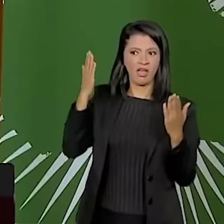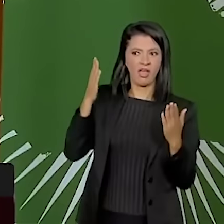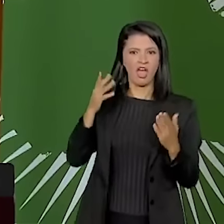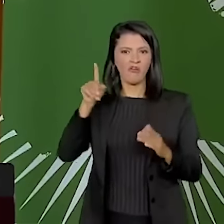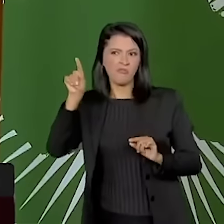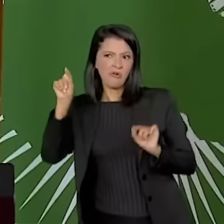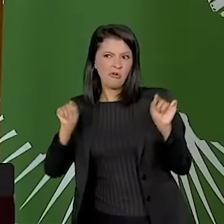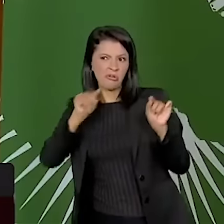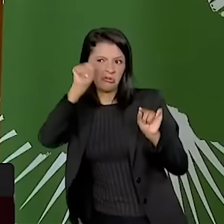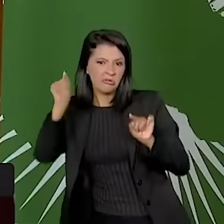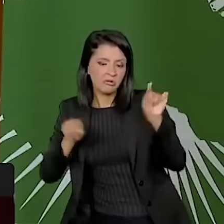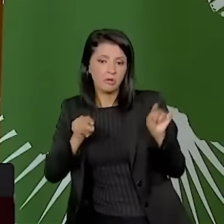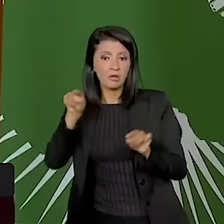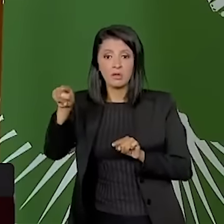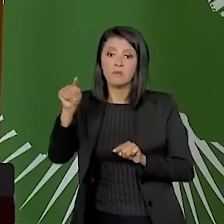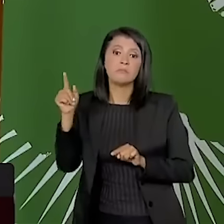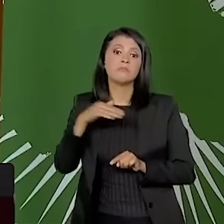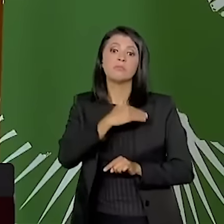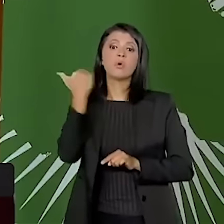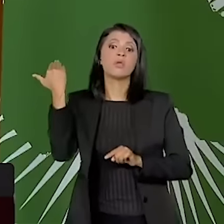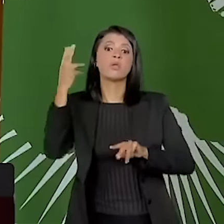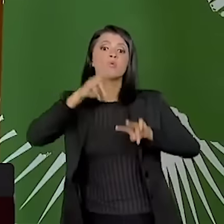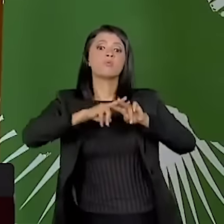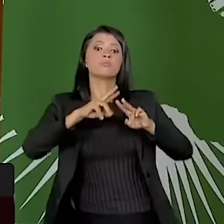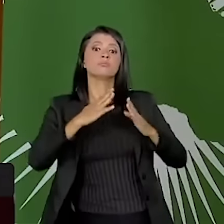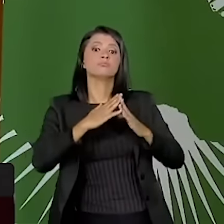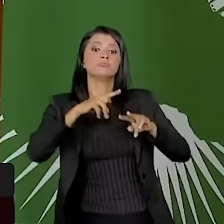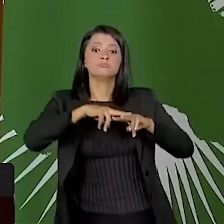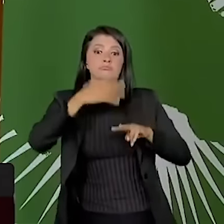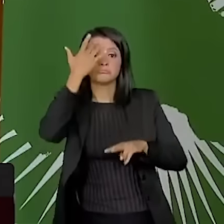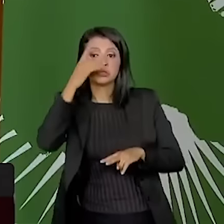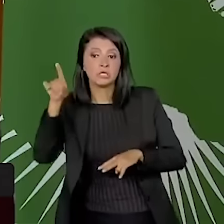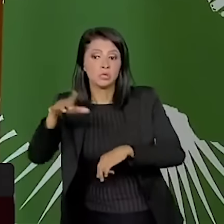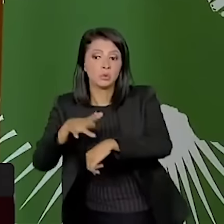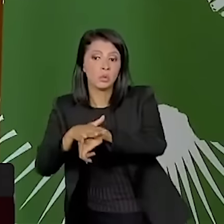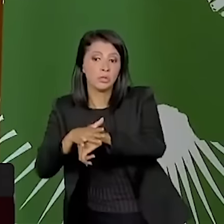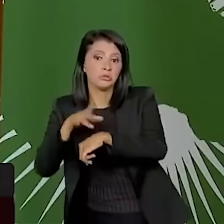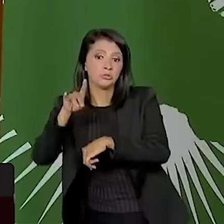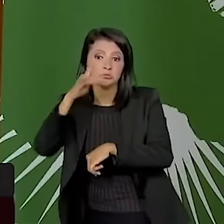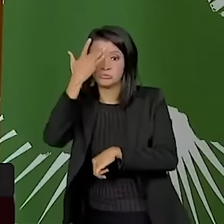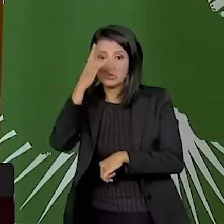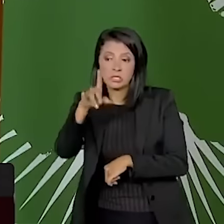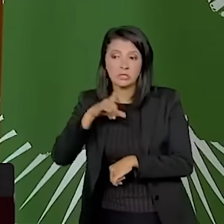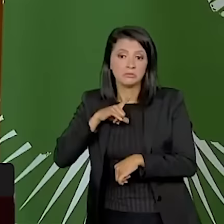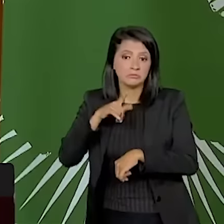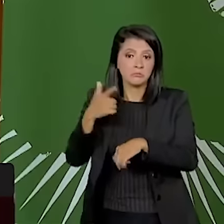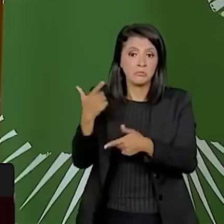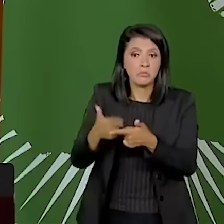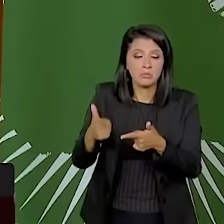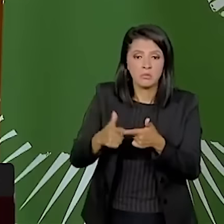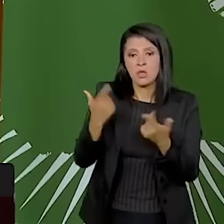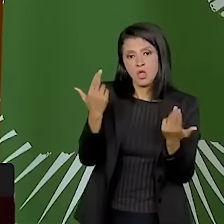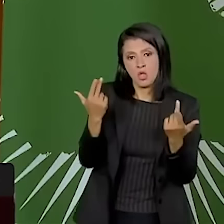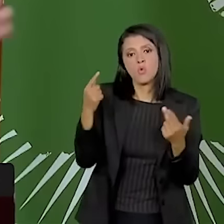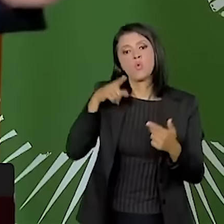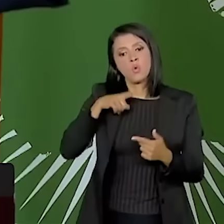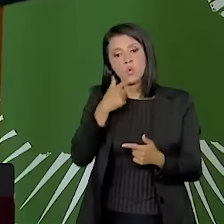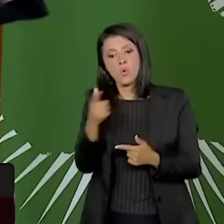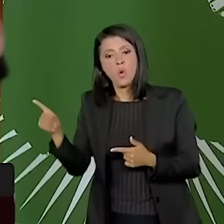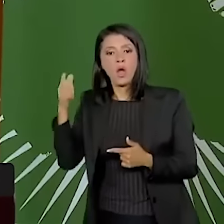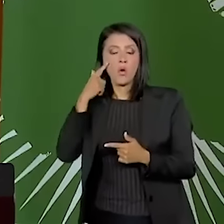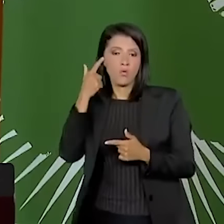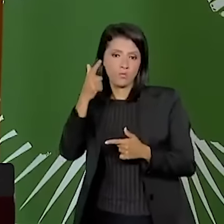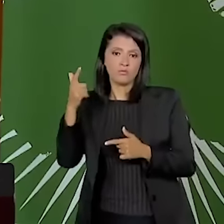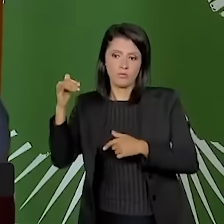numa prisão, eu não sei se ele estava doente, eu não sei se ele tem algum problema. Sabe, como morreu um cidadão num avião que veio para a Etiópia